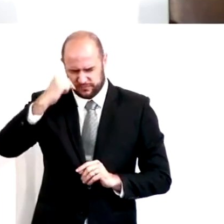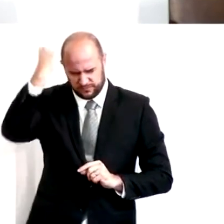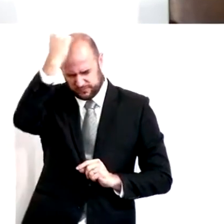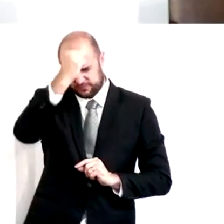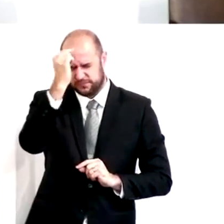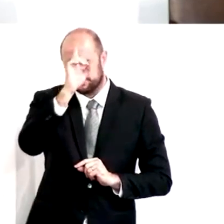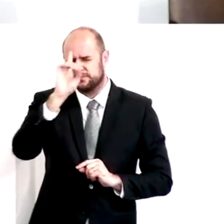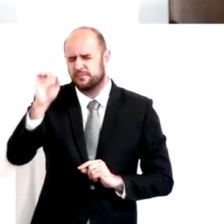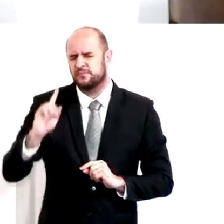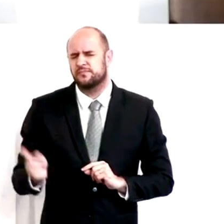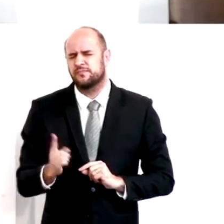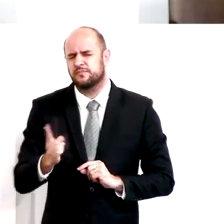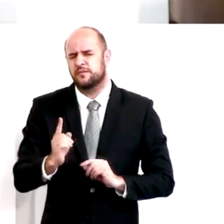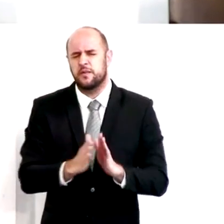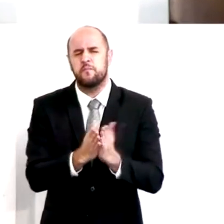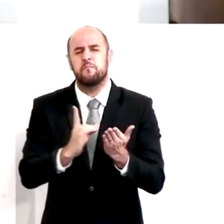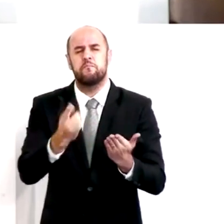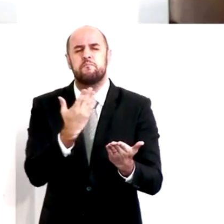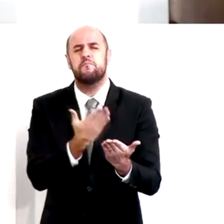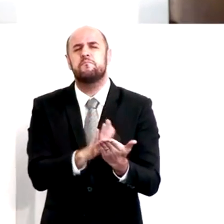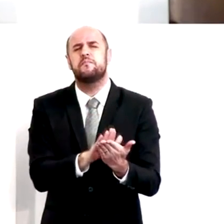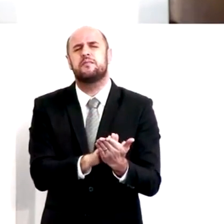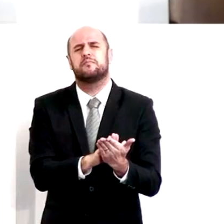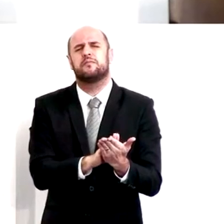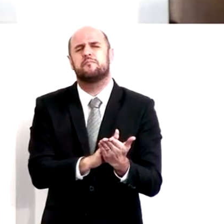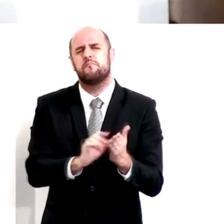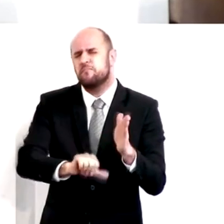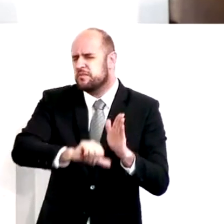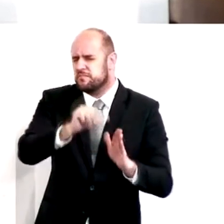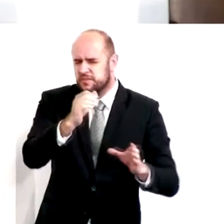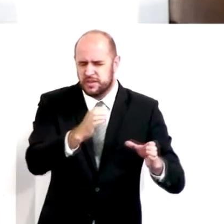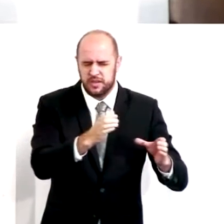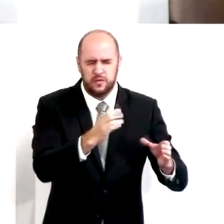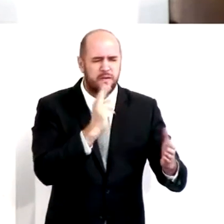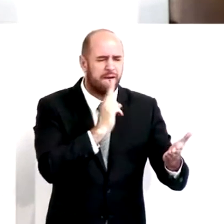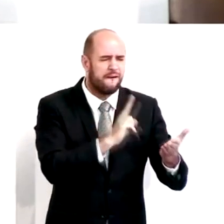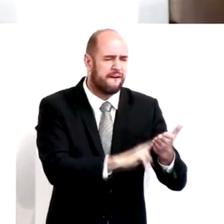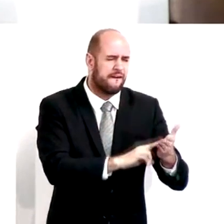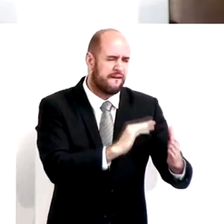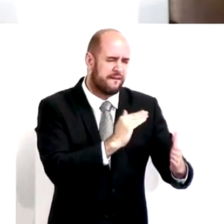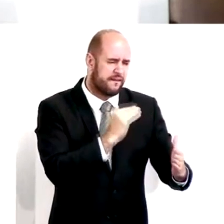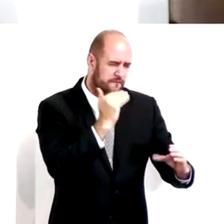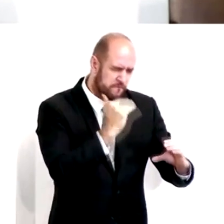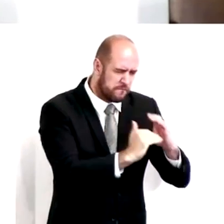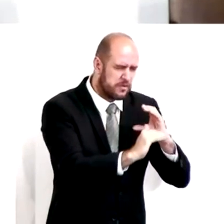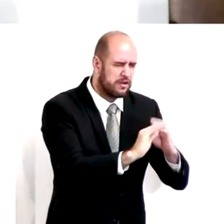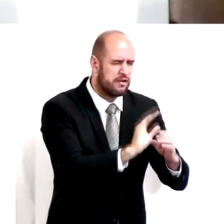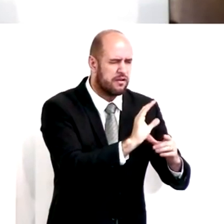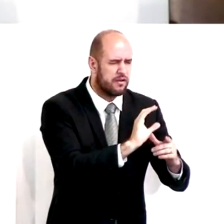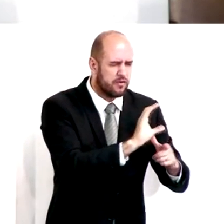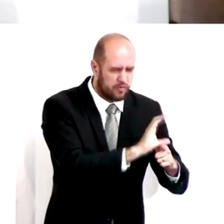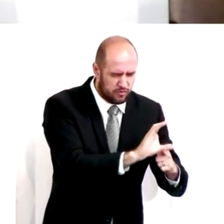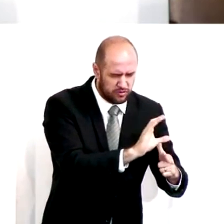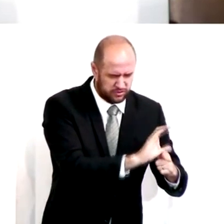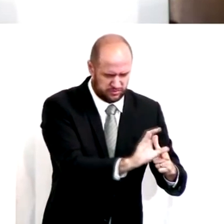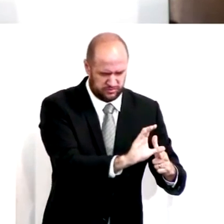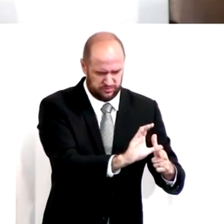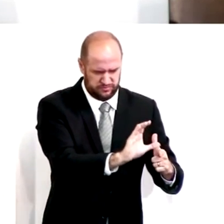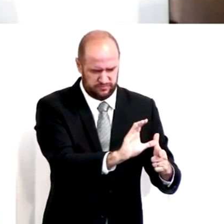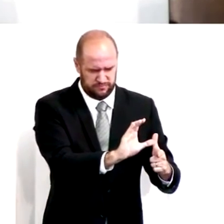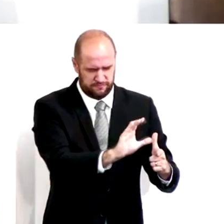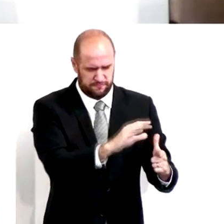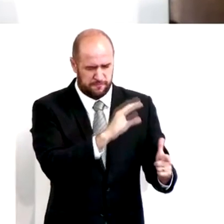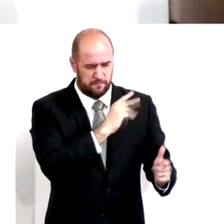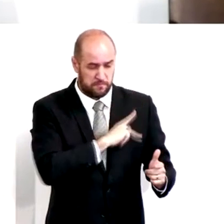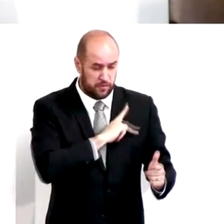Deus, eis a tua palavra. Primeiramente, escrita para os coríntios, aqueles a quem Paulo disse no começo da carta